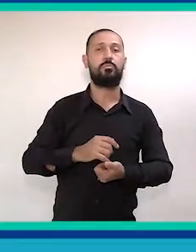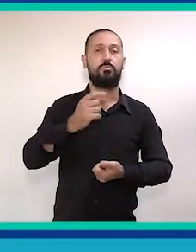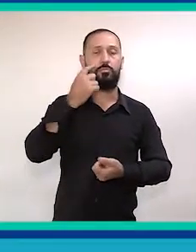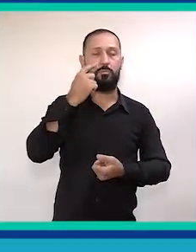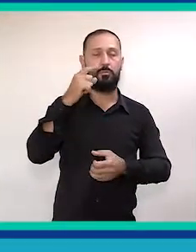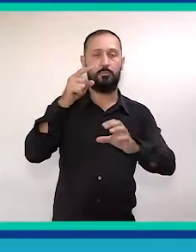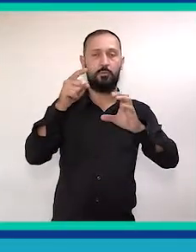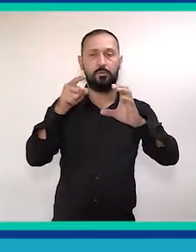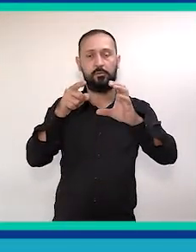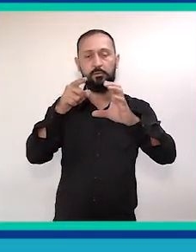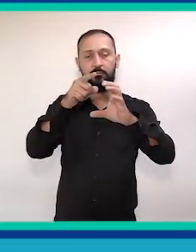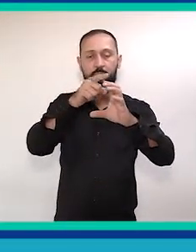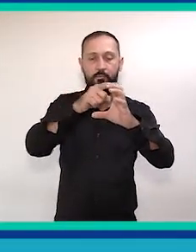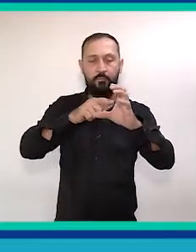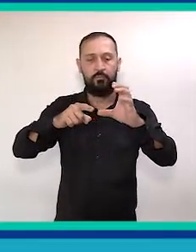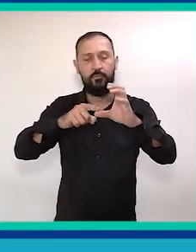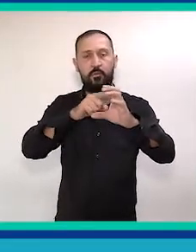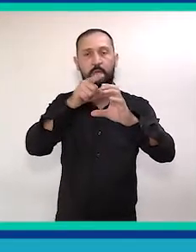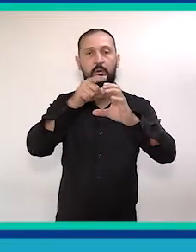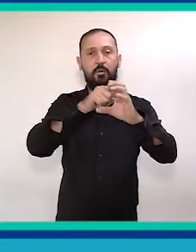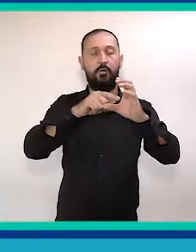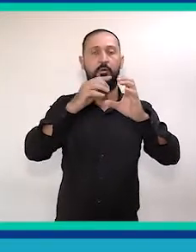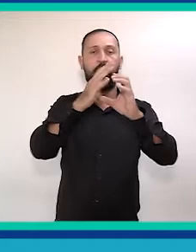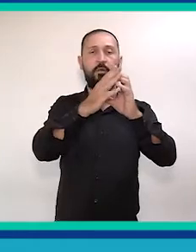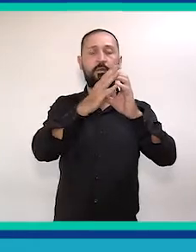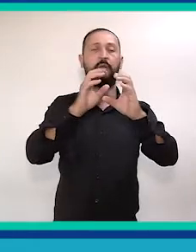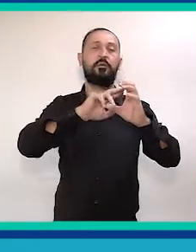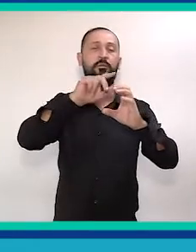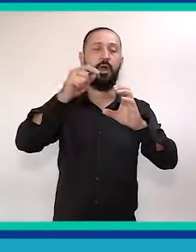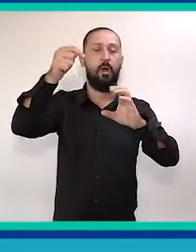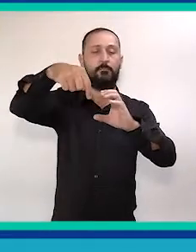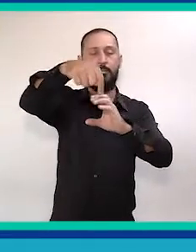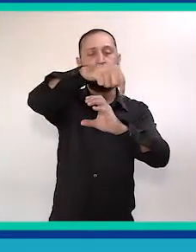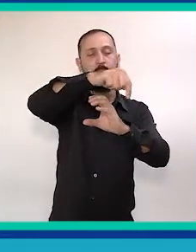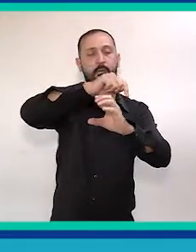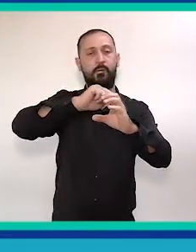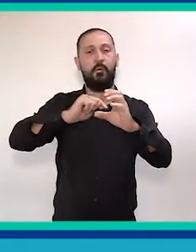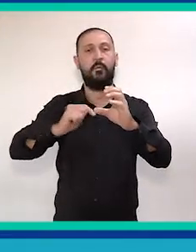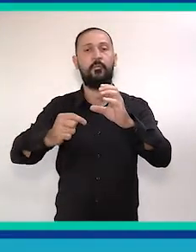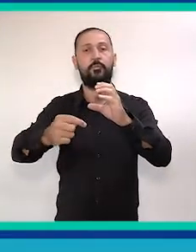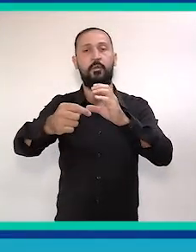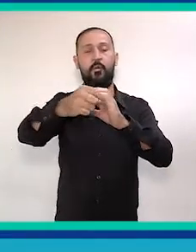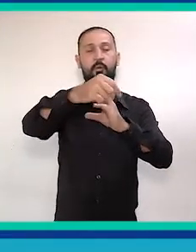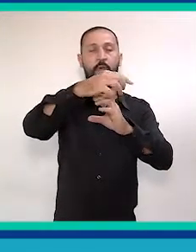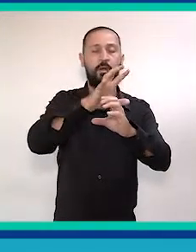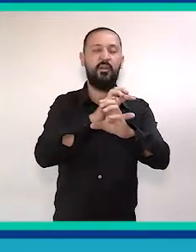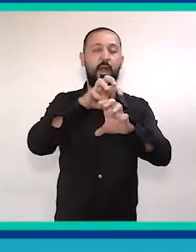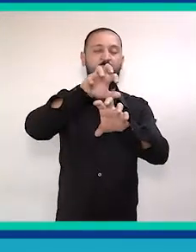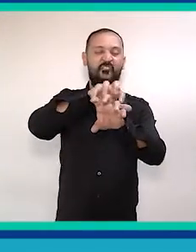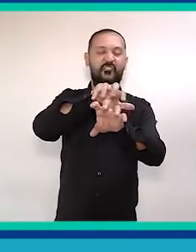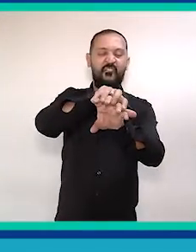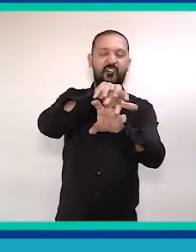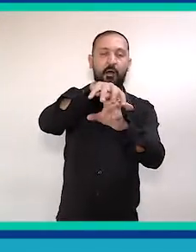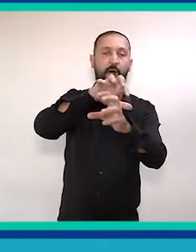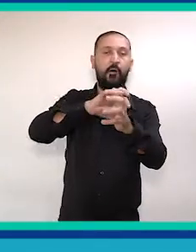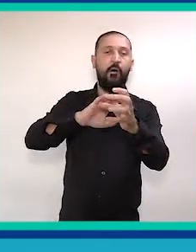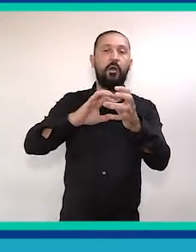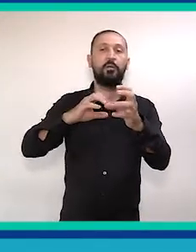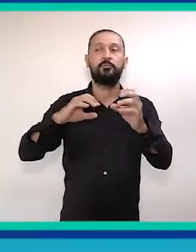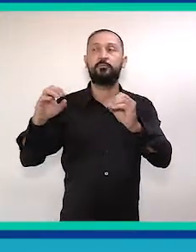Então, veja, esse semicírculo, ele vai estar composto de vários buraquinhos, vários